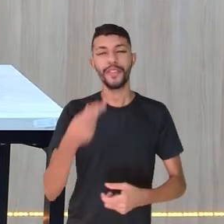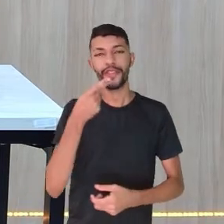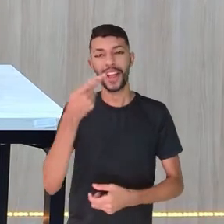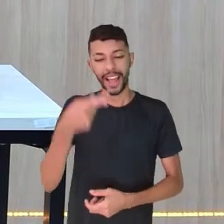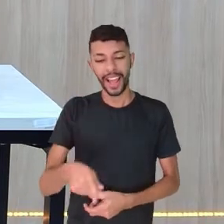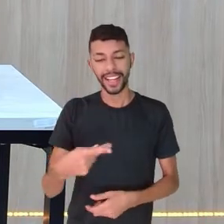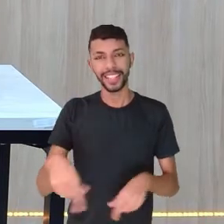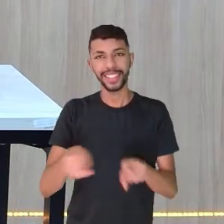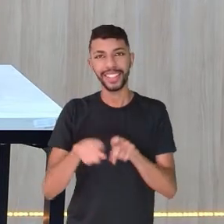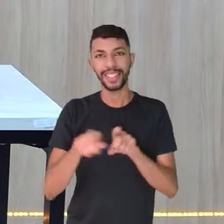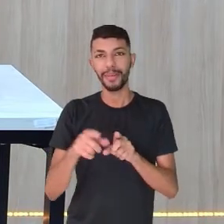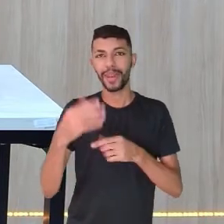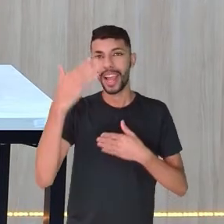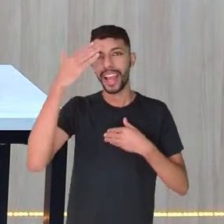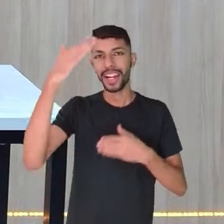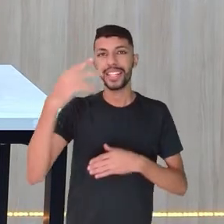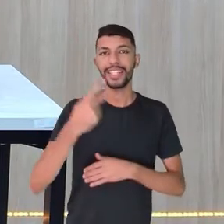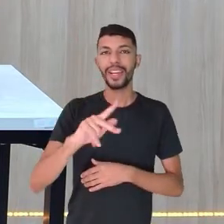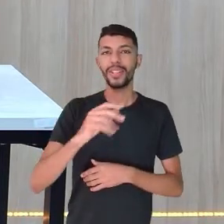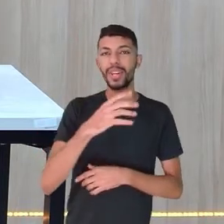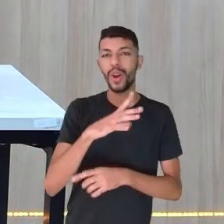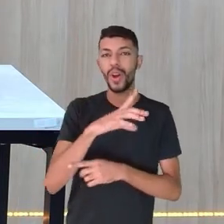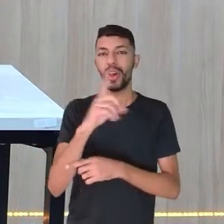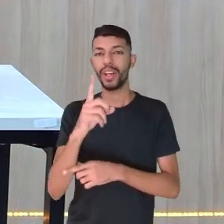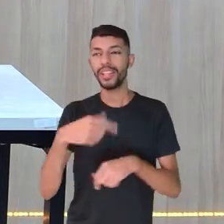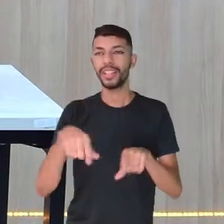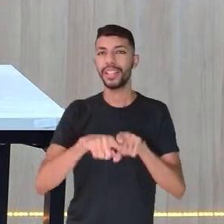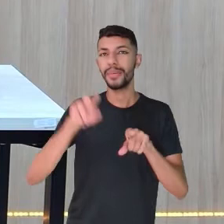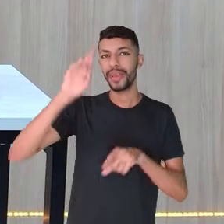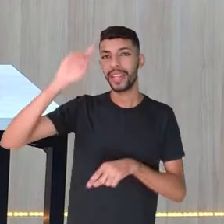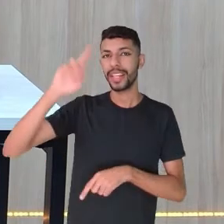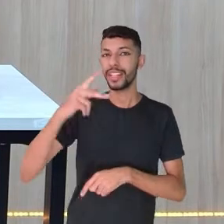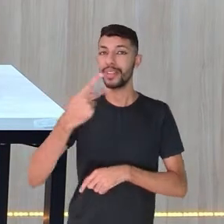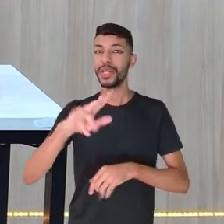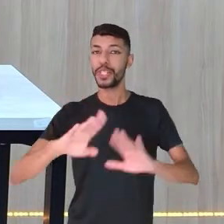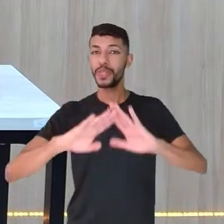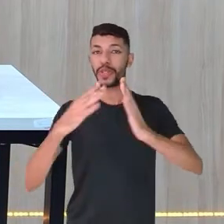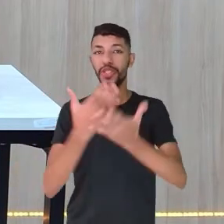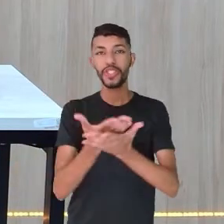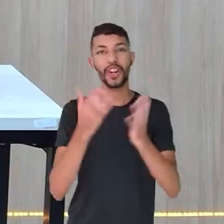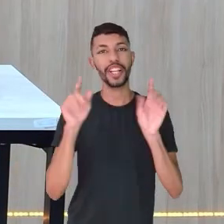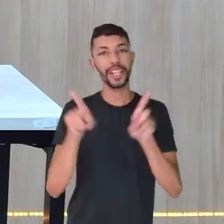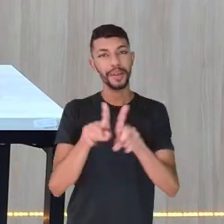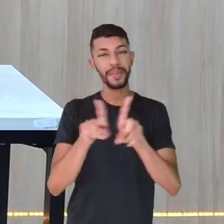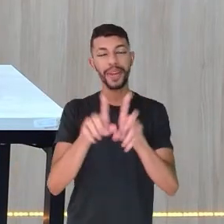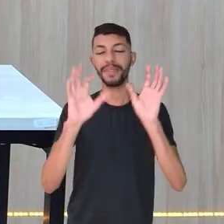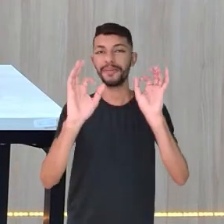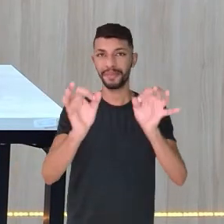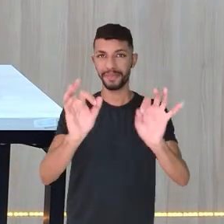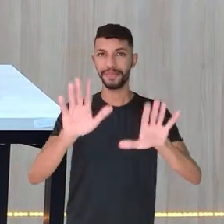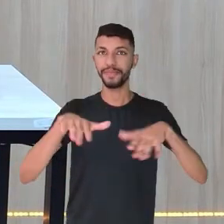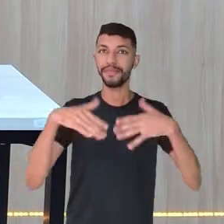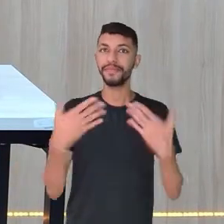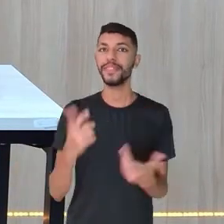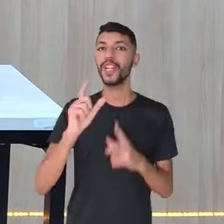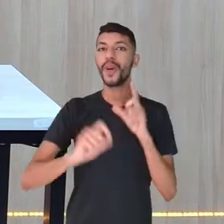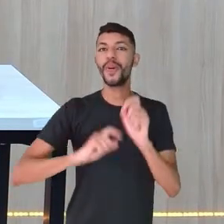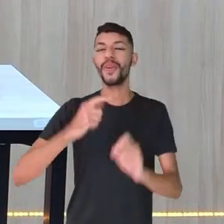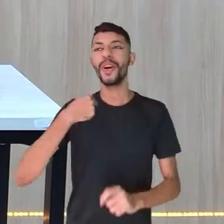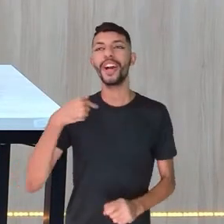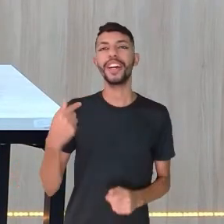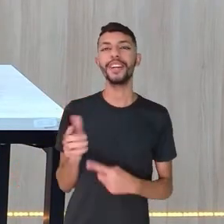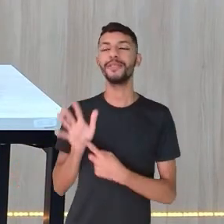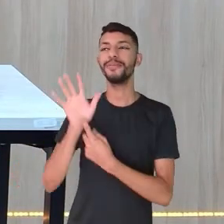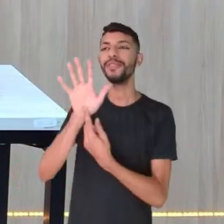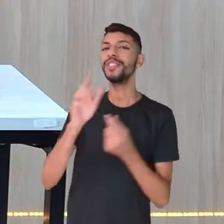aos coordenadores, aos gestores da nossa escola, da sua escola também, ok? Então, o que é que eu estou querendo também